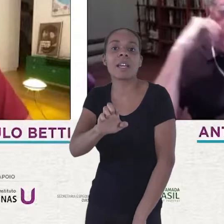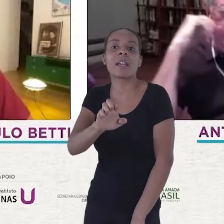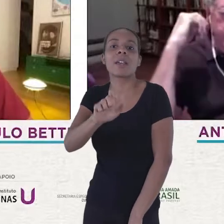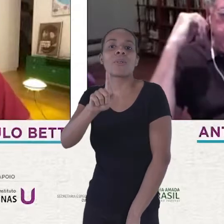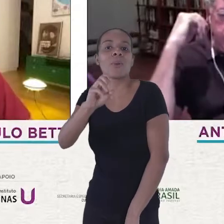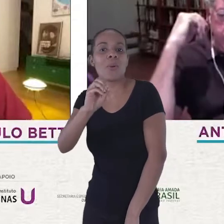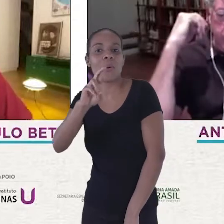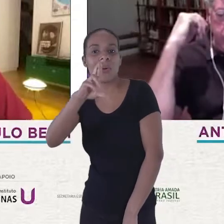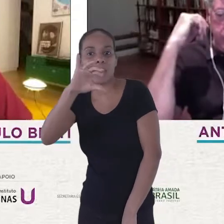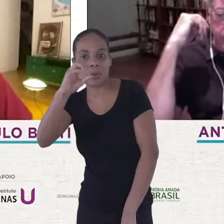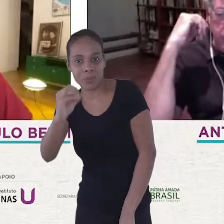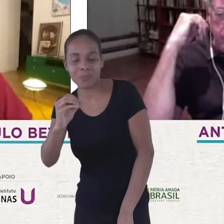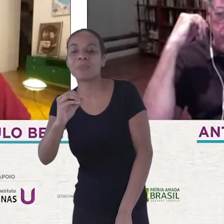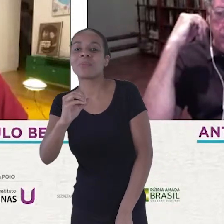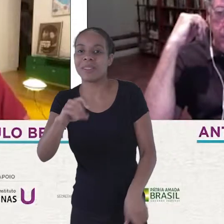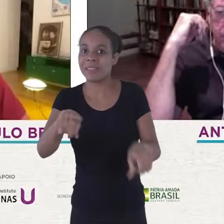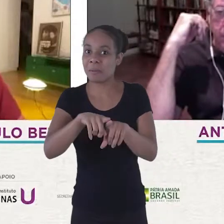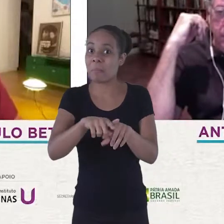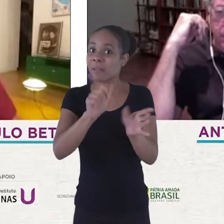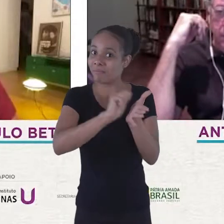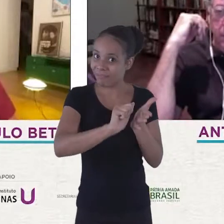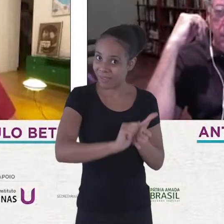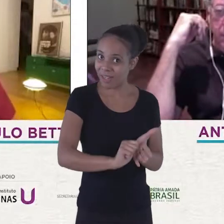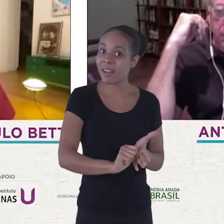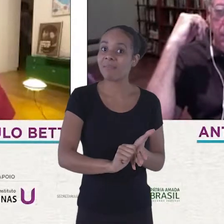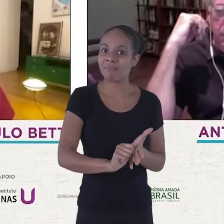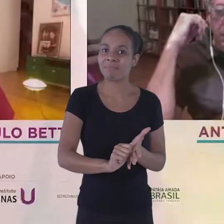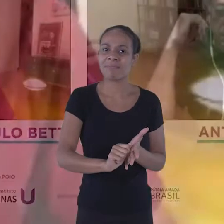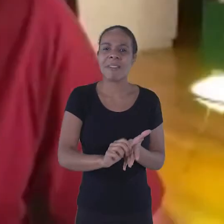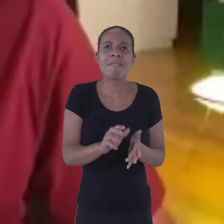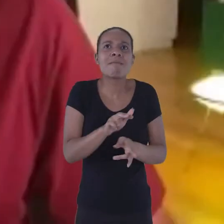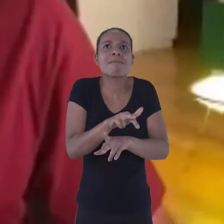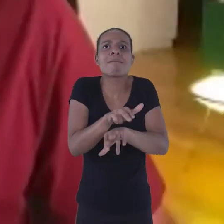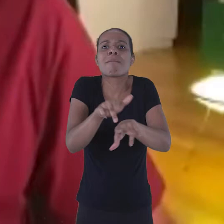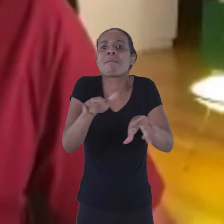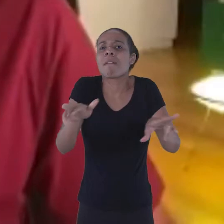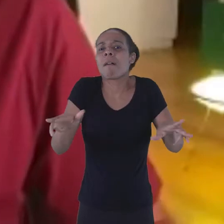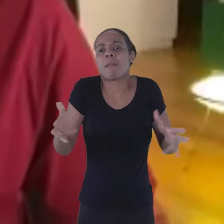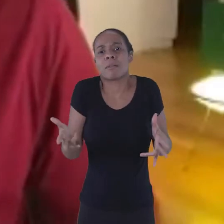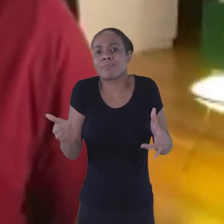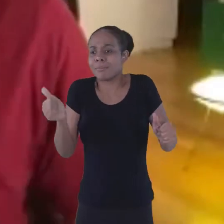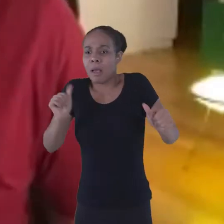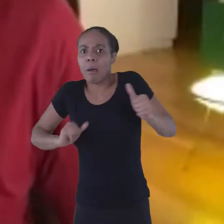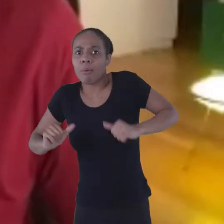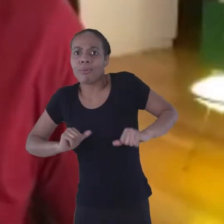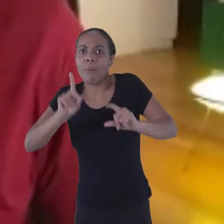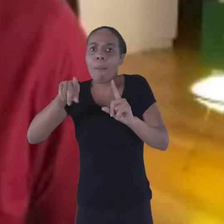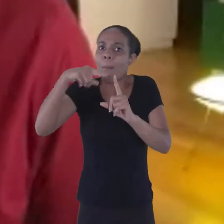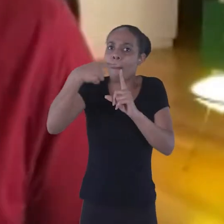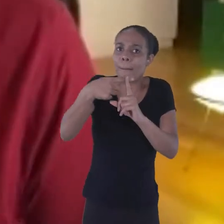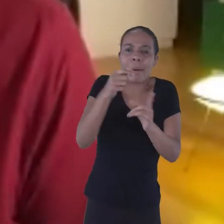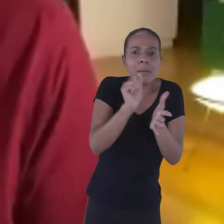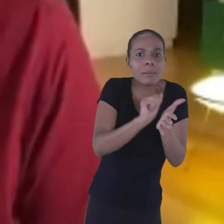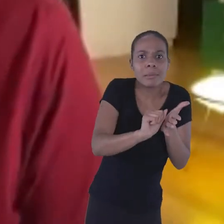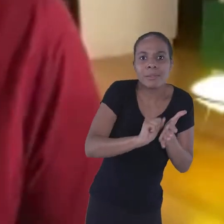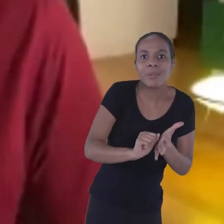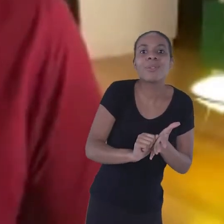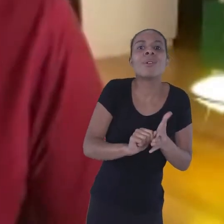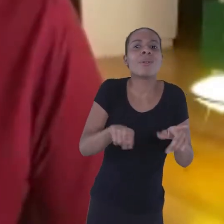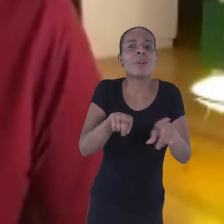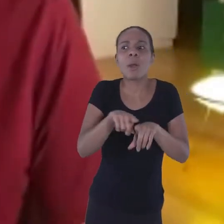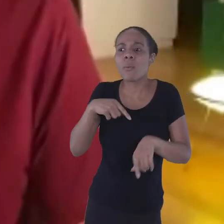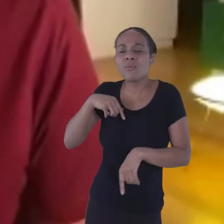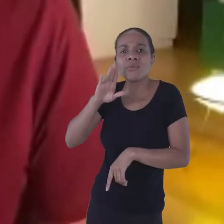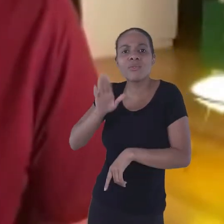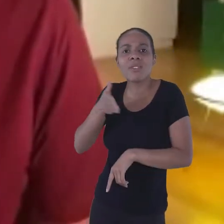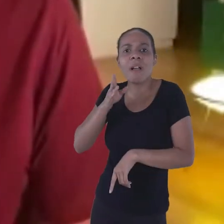Duvaldo Viana Filho era ator também, escrevia, né? Flávio Milhácio, claro. Vi peça dele muito boa, vi